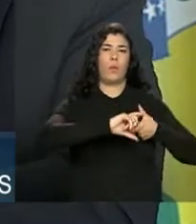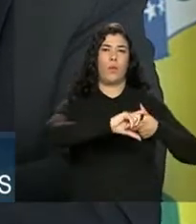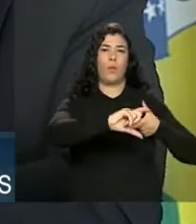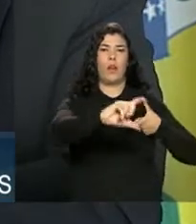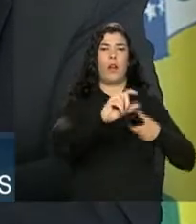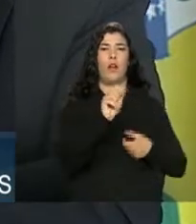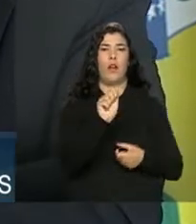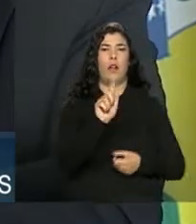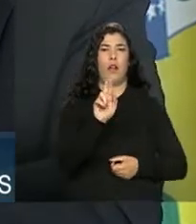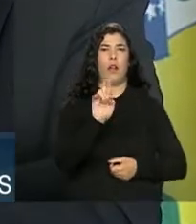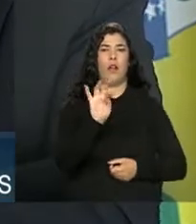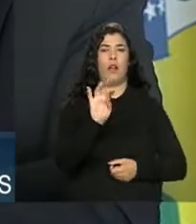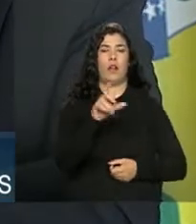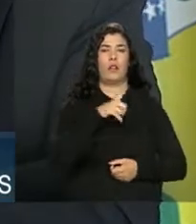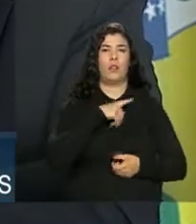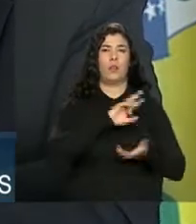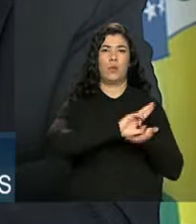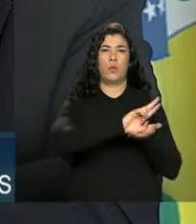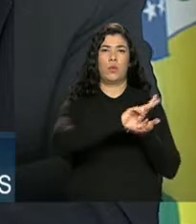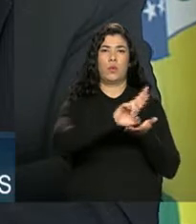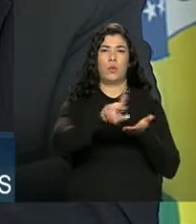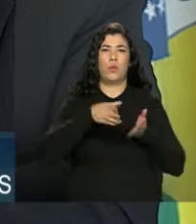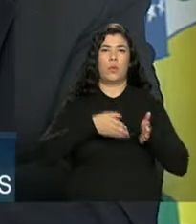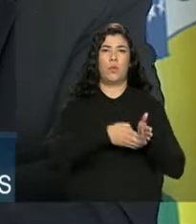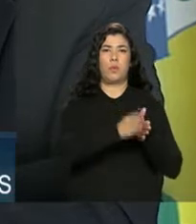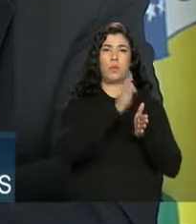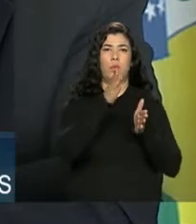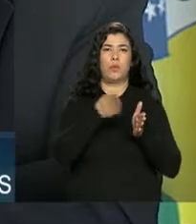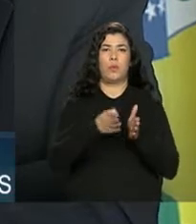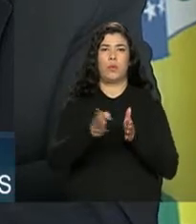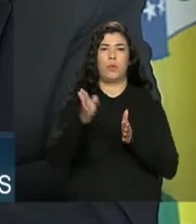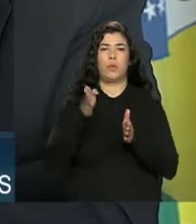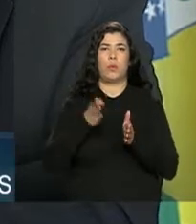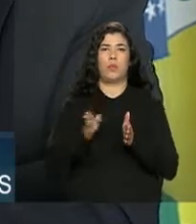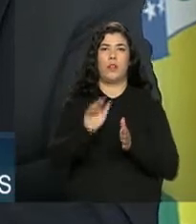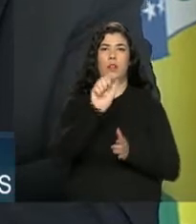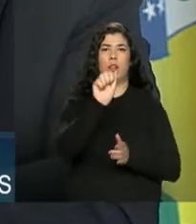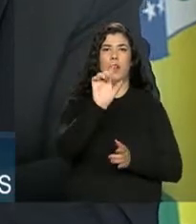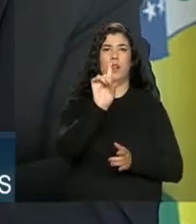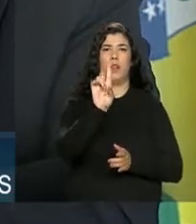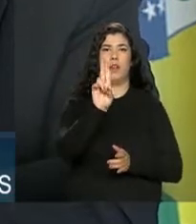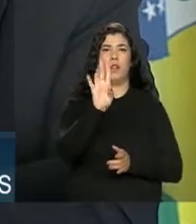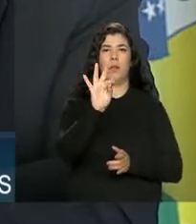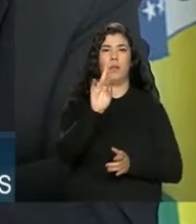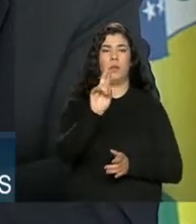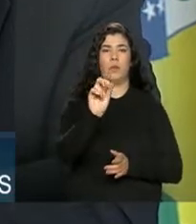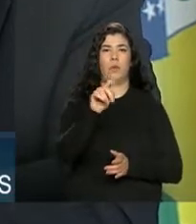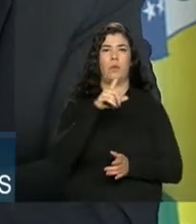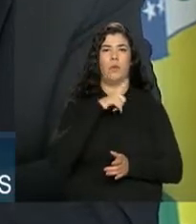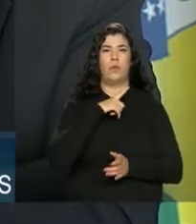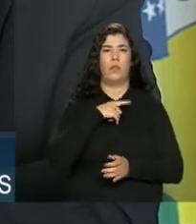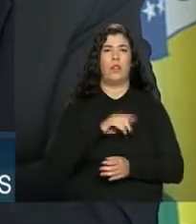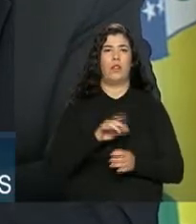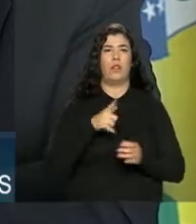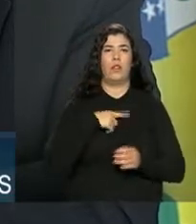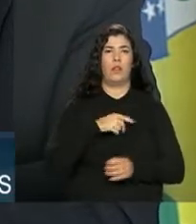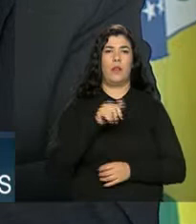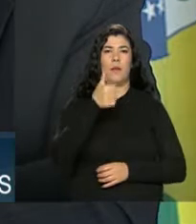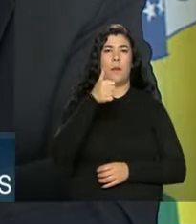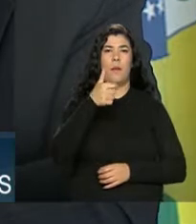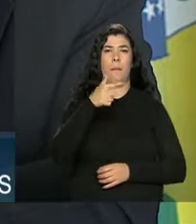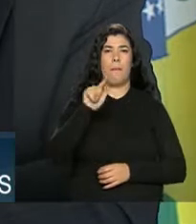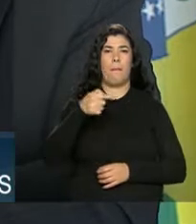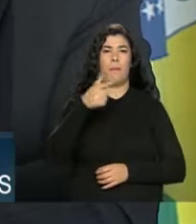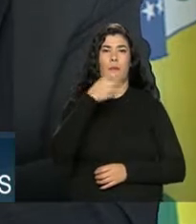são em vários trechos essa Doutora tem se completa ela ela tem cerca de 1.200